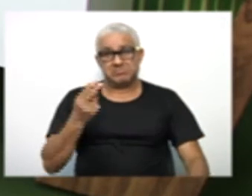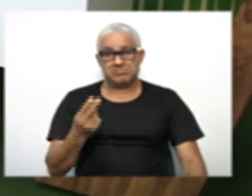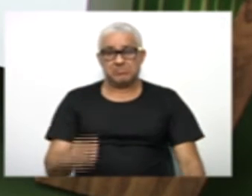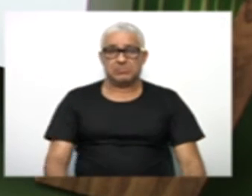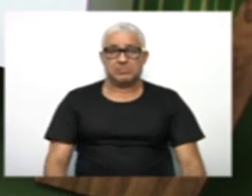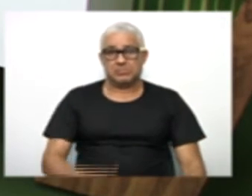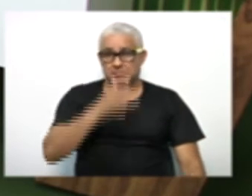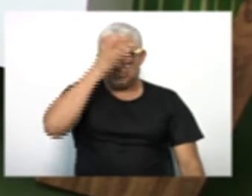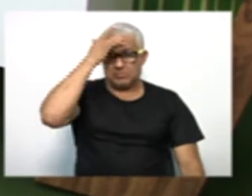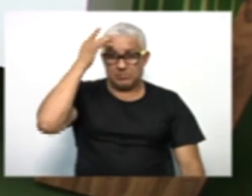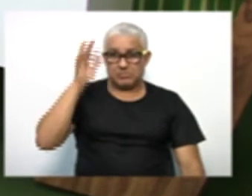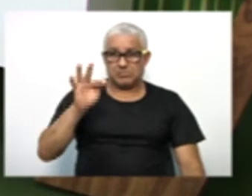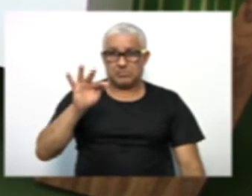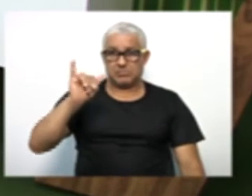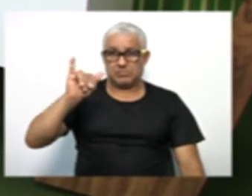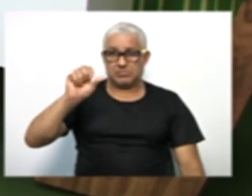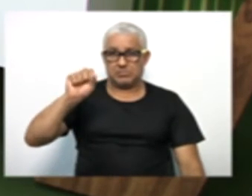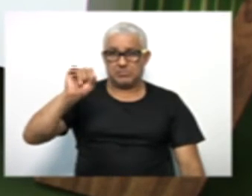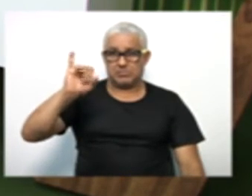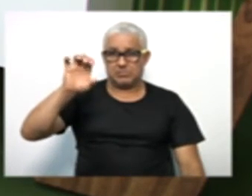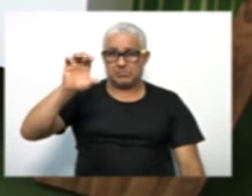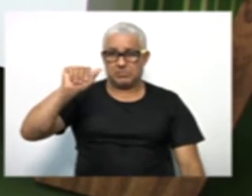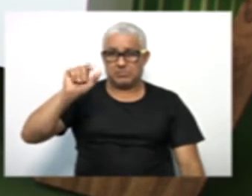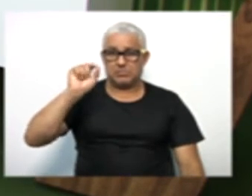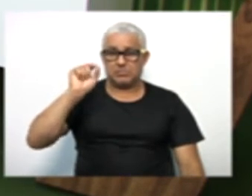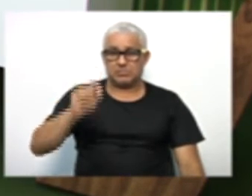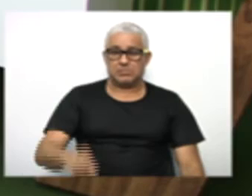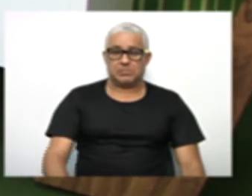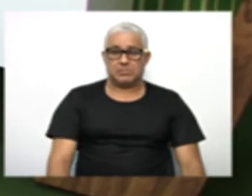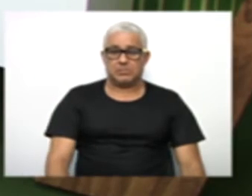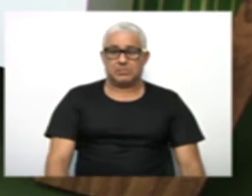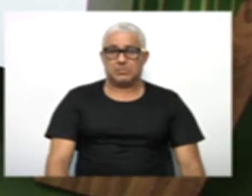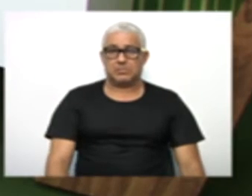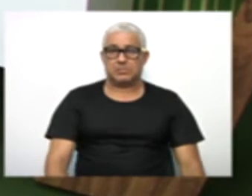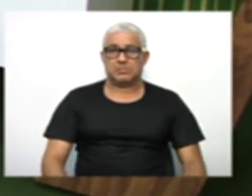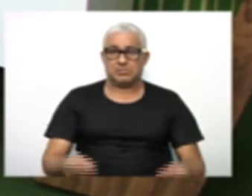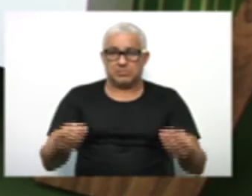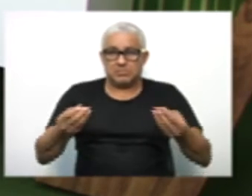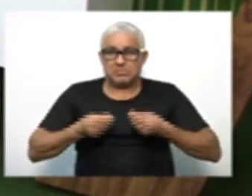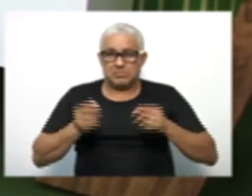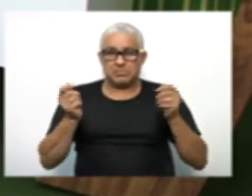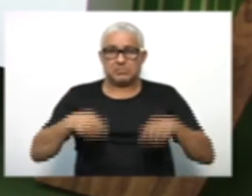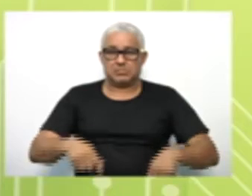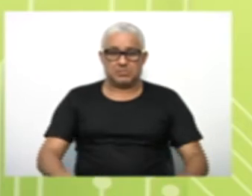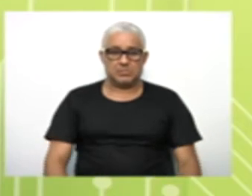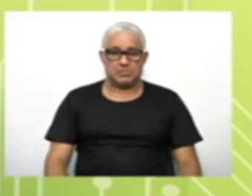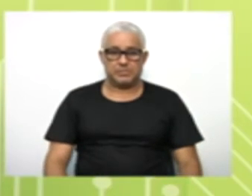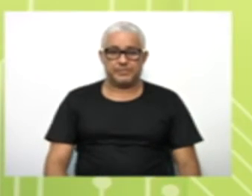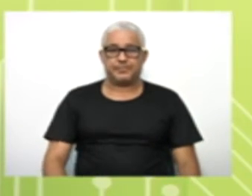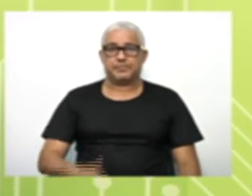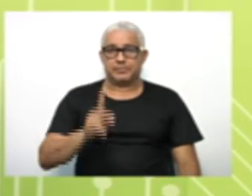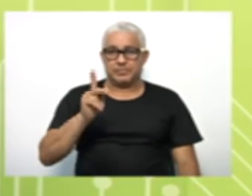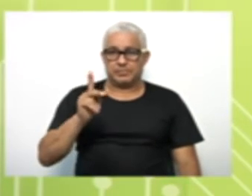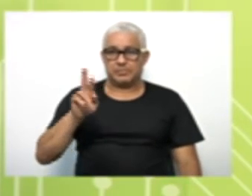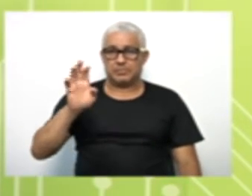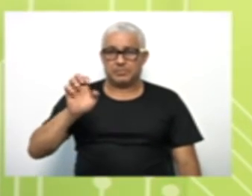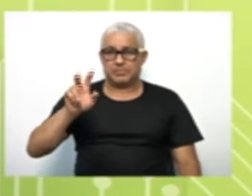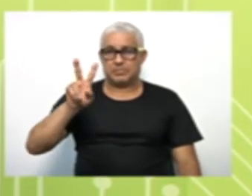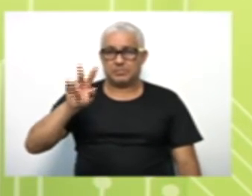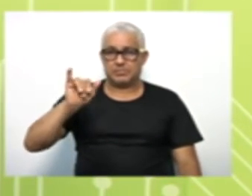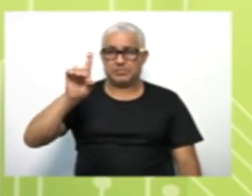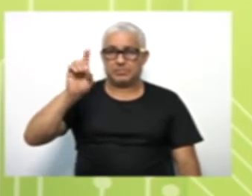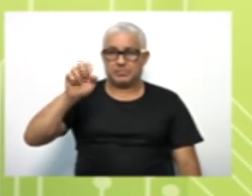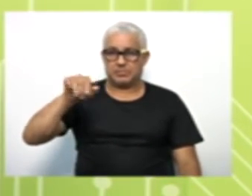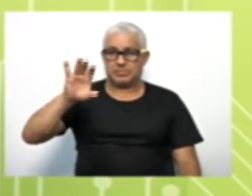a pessoa física, o que é que a previdência privada tem a nos oferecer? Então, previdência privada é uma modalidade